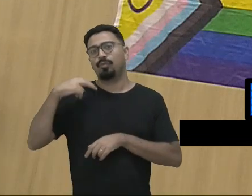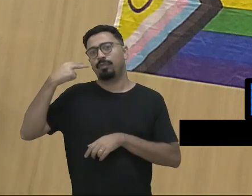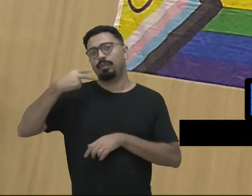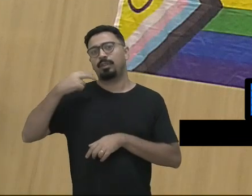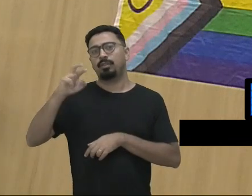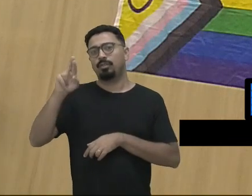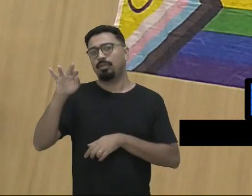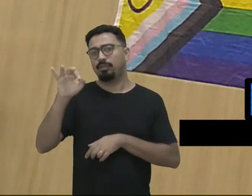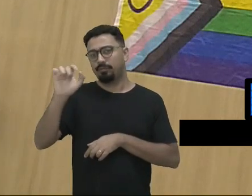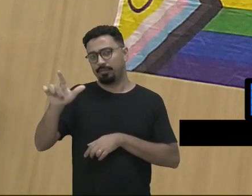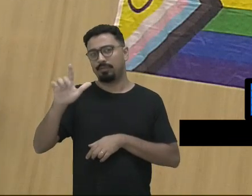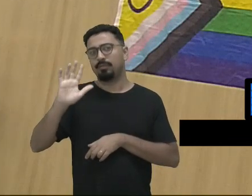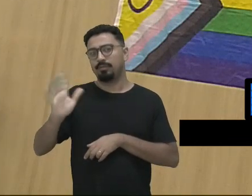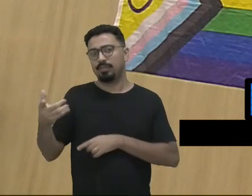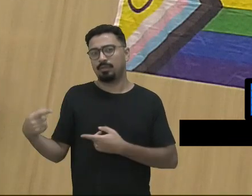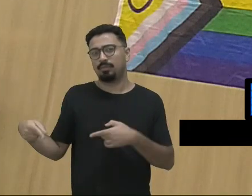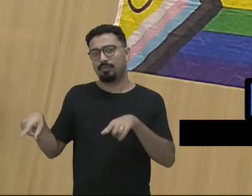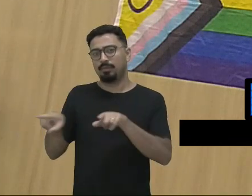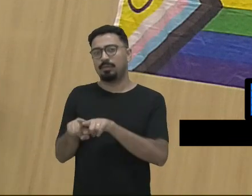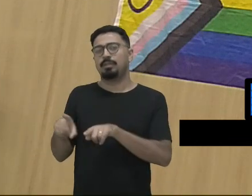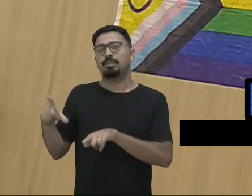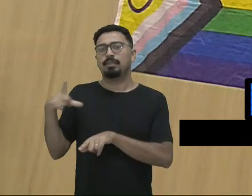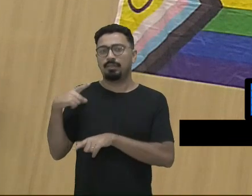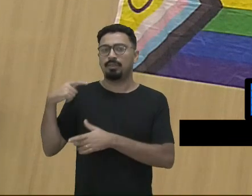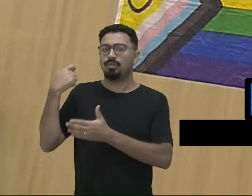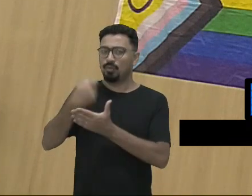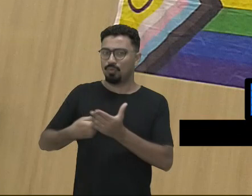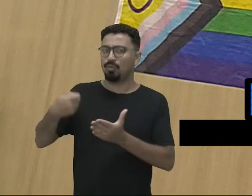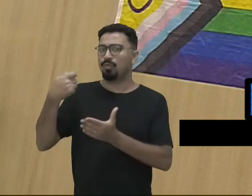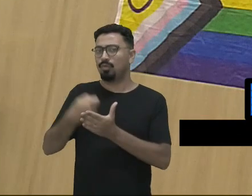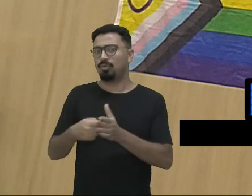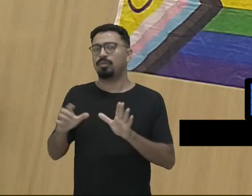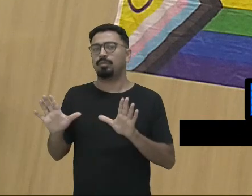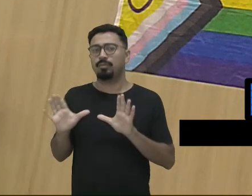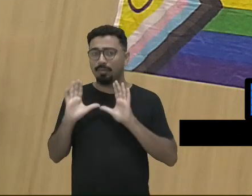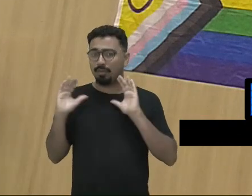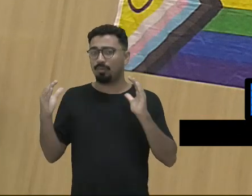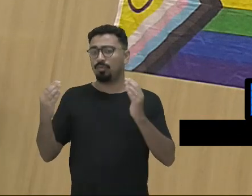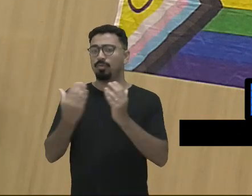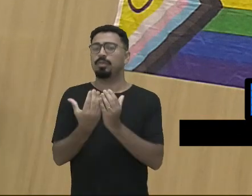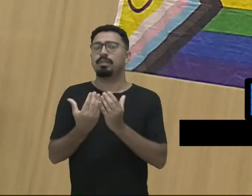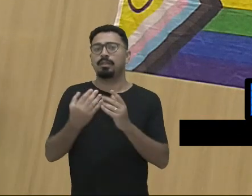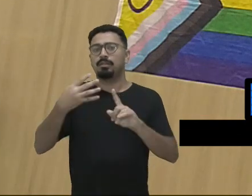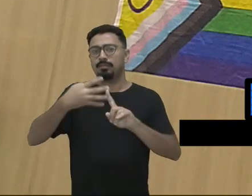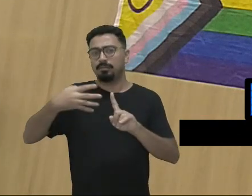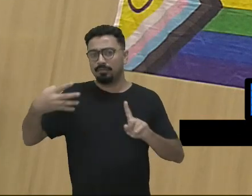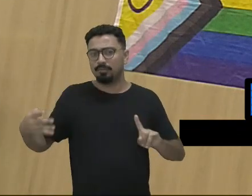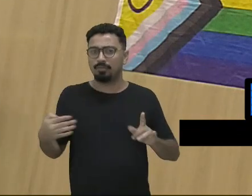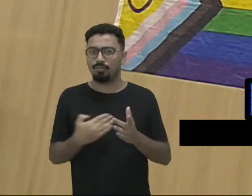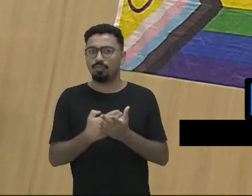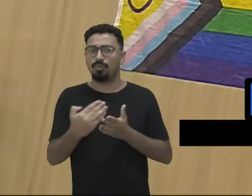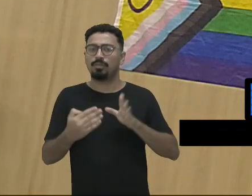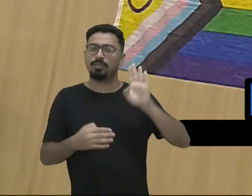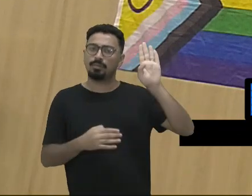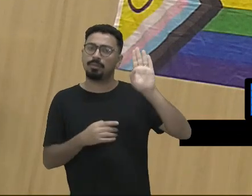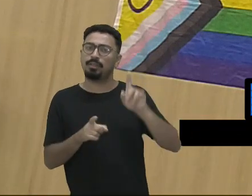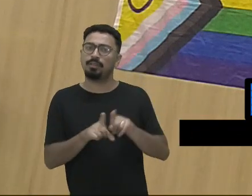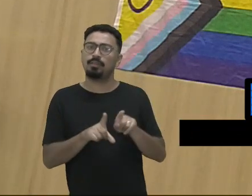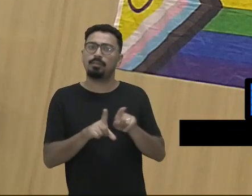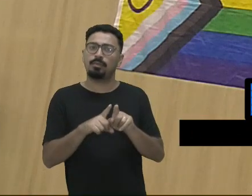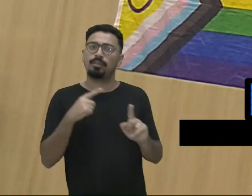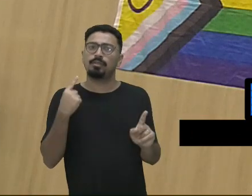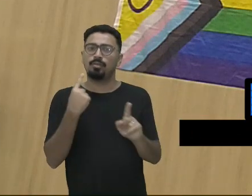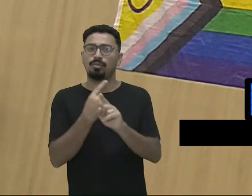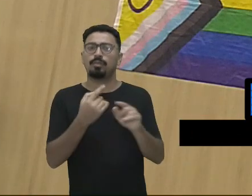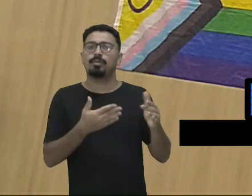sido um grande parceiro de luta em prol da nossa comunidade desde o início desse mandato. Encontramos